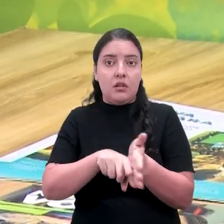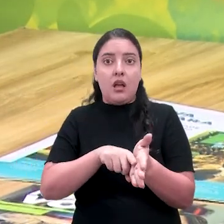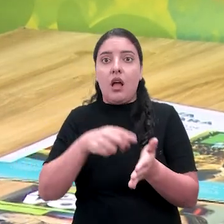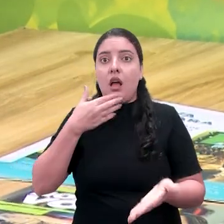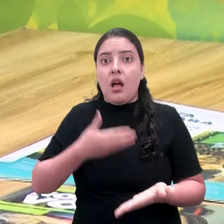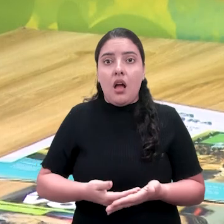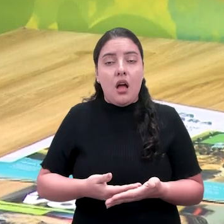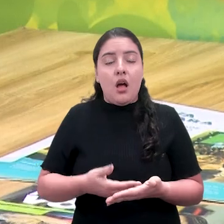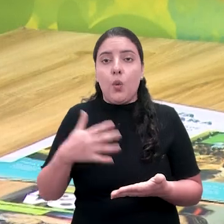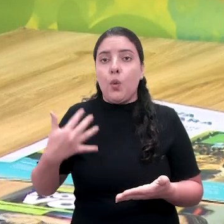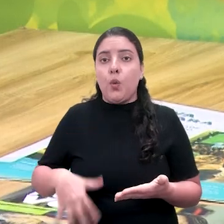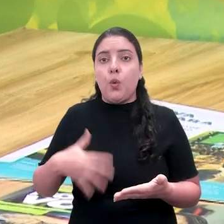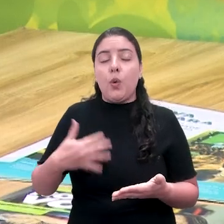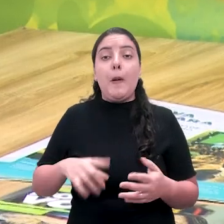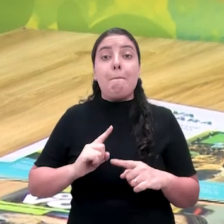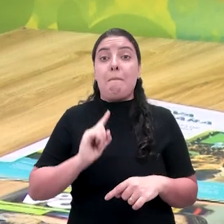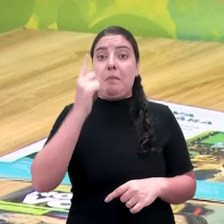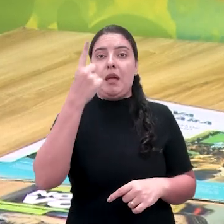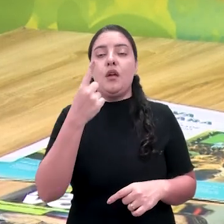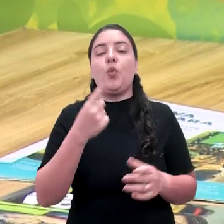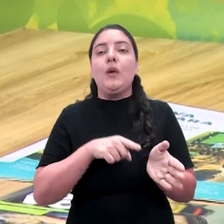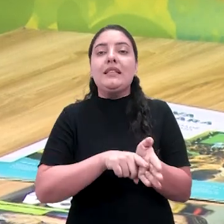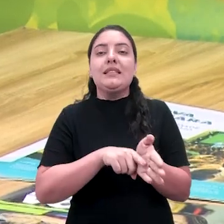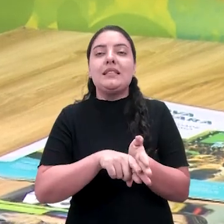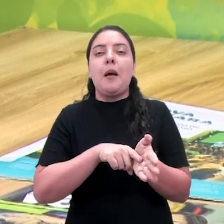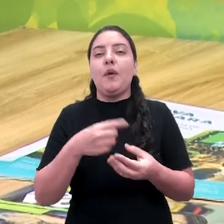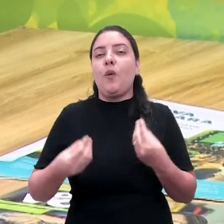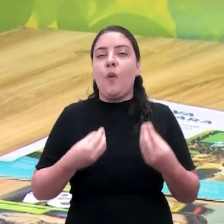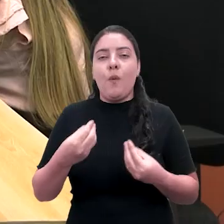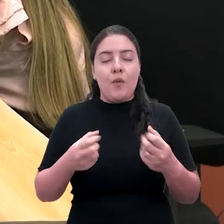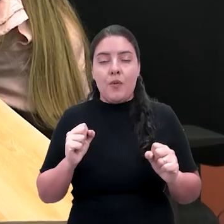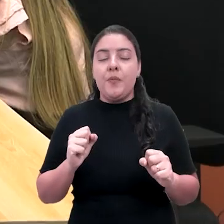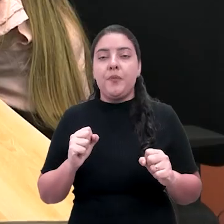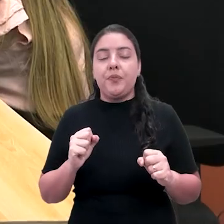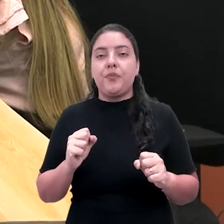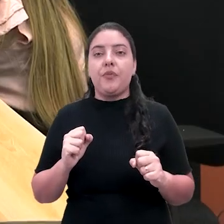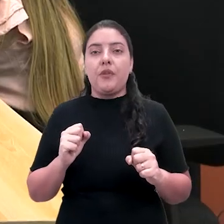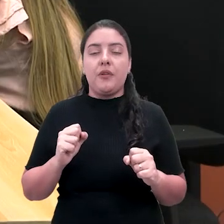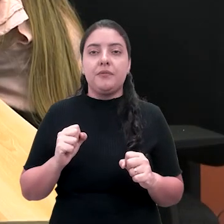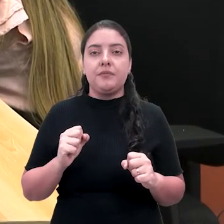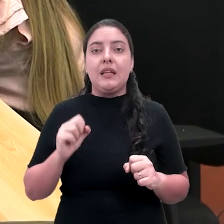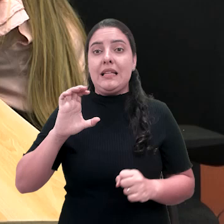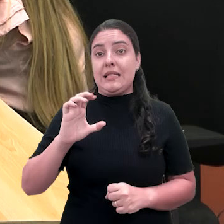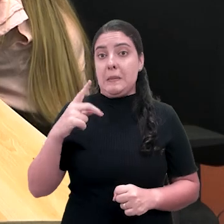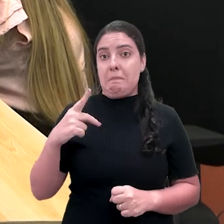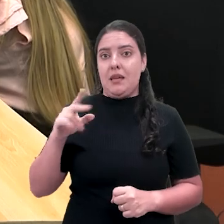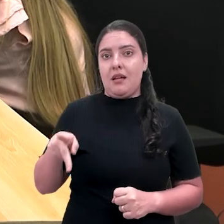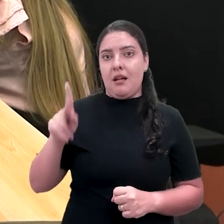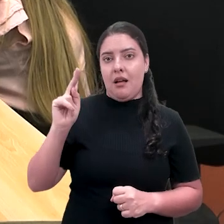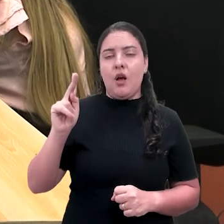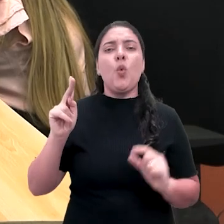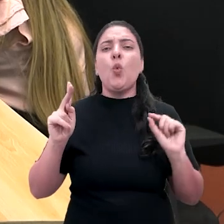assustei muito com o primeiro exame. Porque o primeiro exame era o CPK.